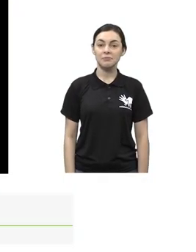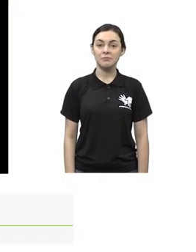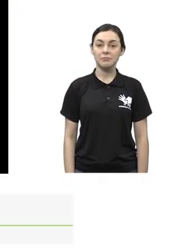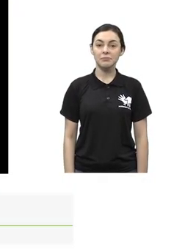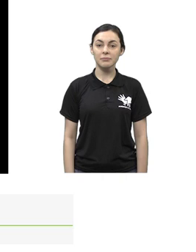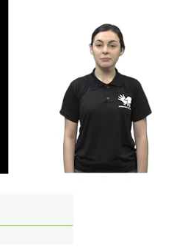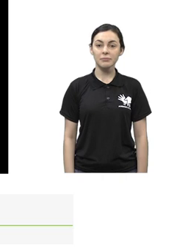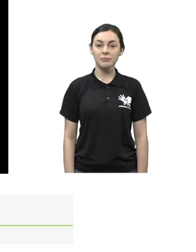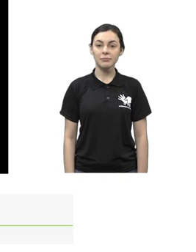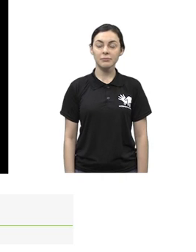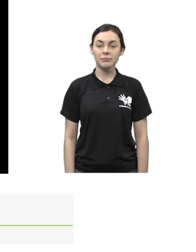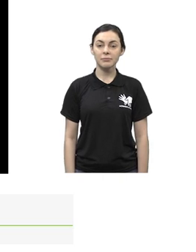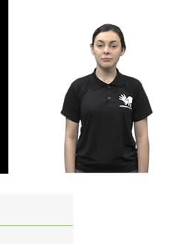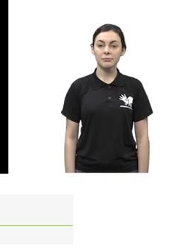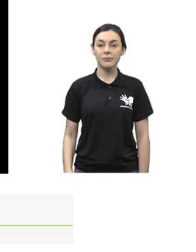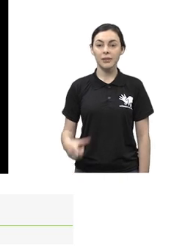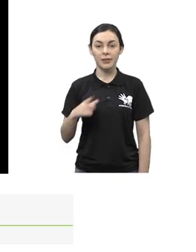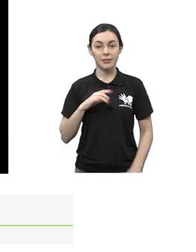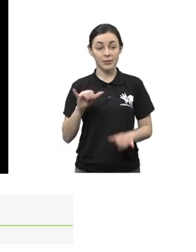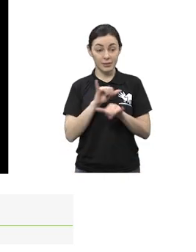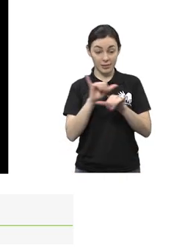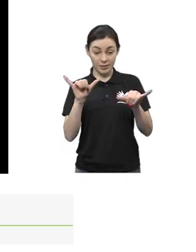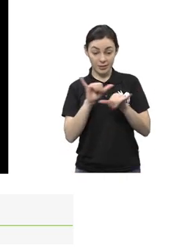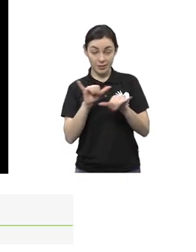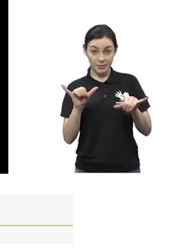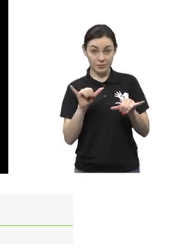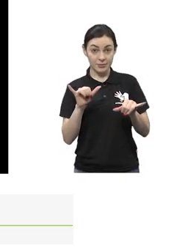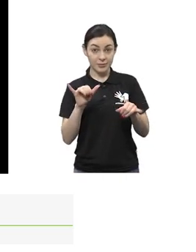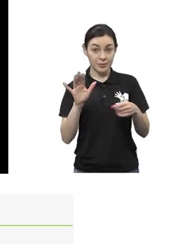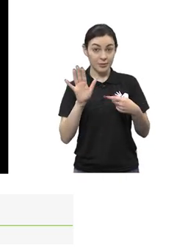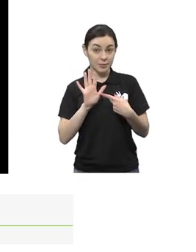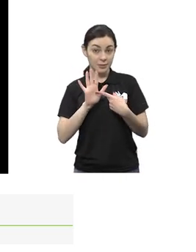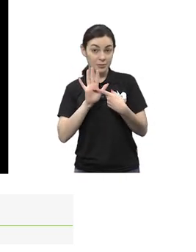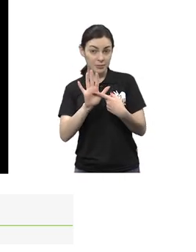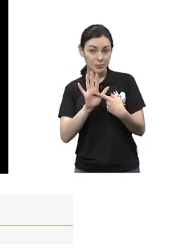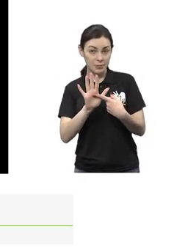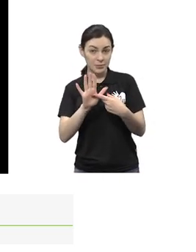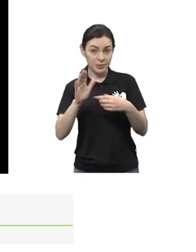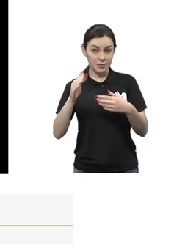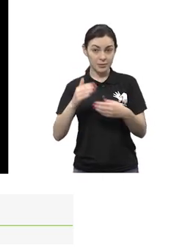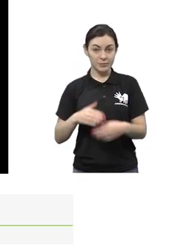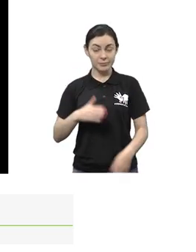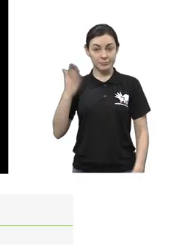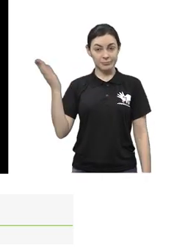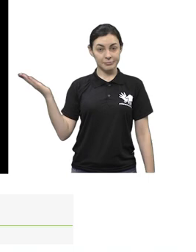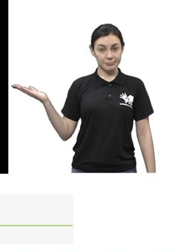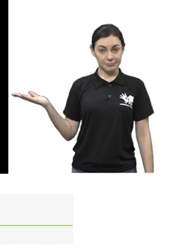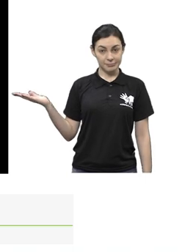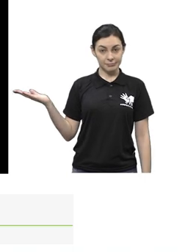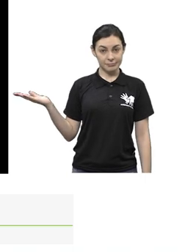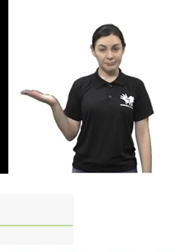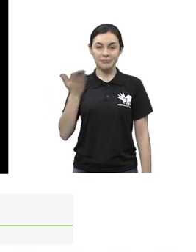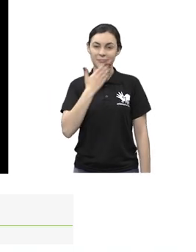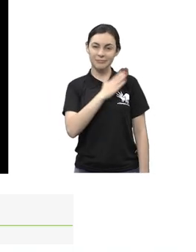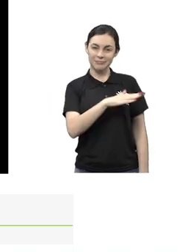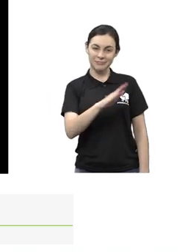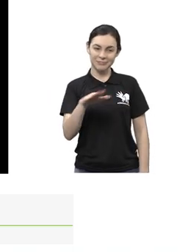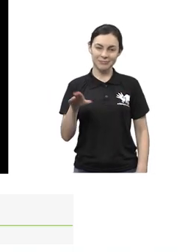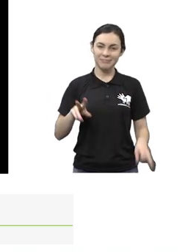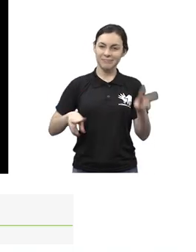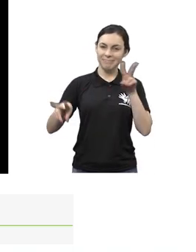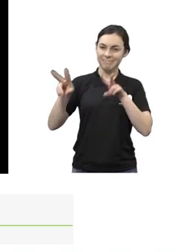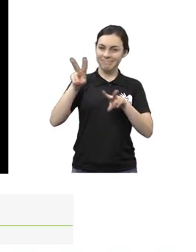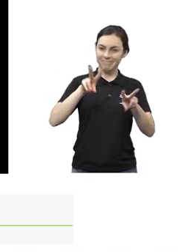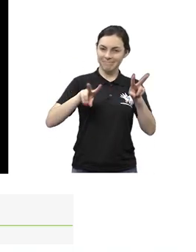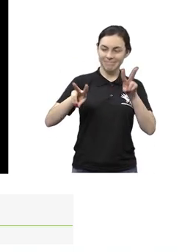ouvir, então? Vamos. Vamos colocar aqui o recado do Max. Deixa eu colocar aqui para o Max aparecer na tela cheia,